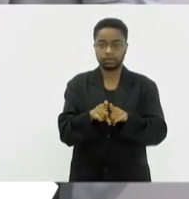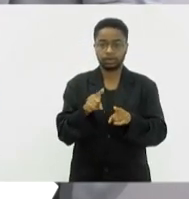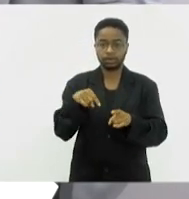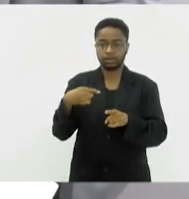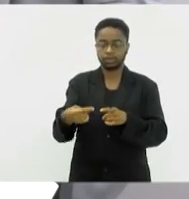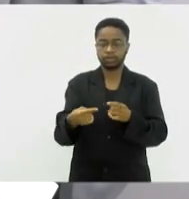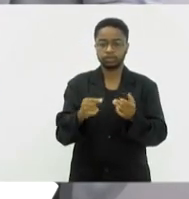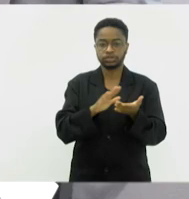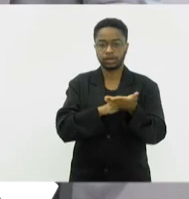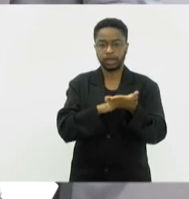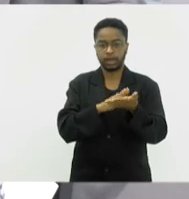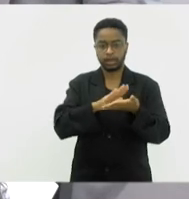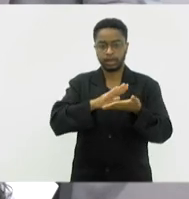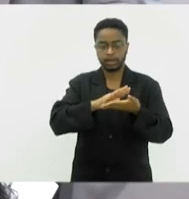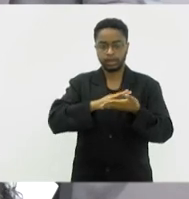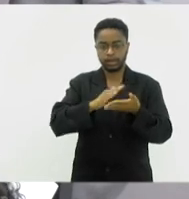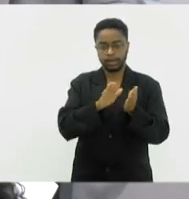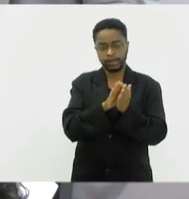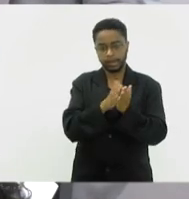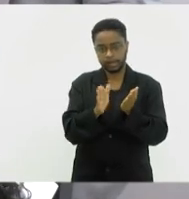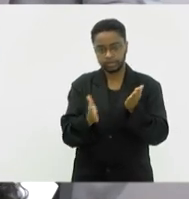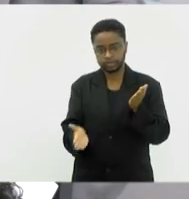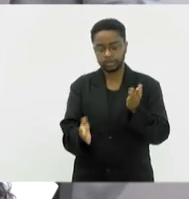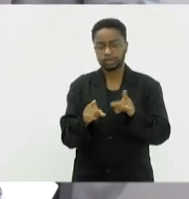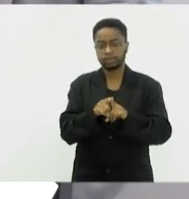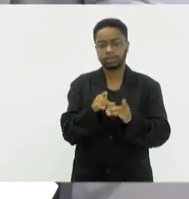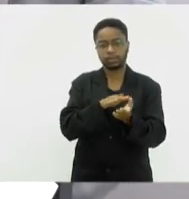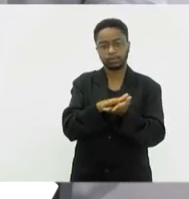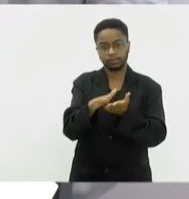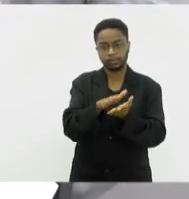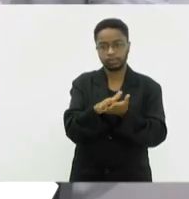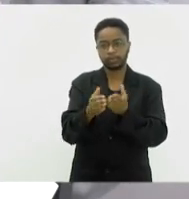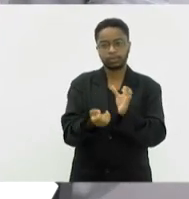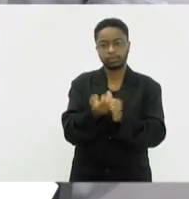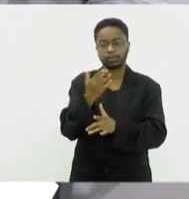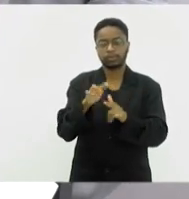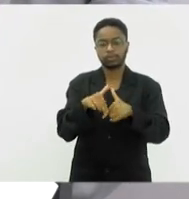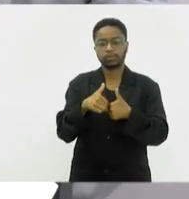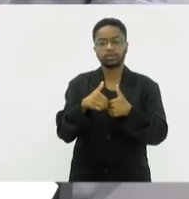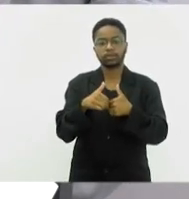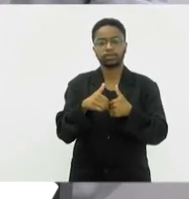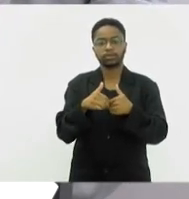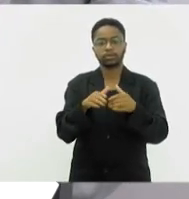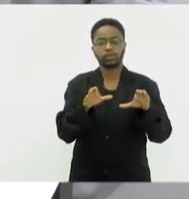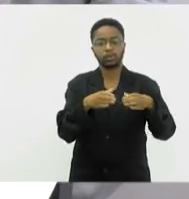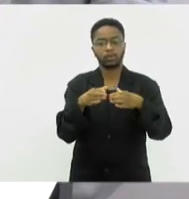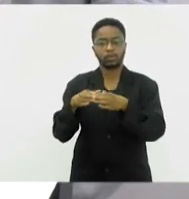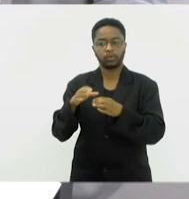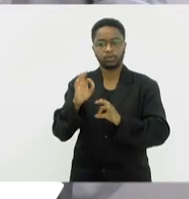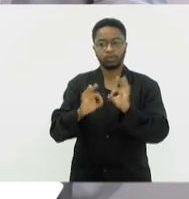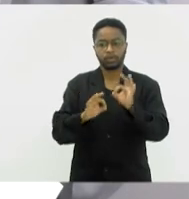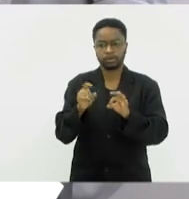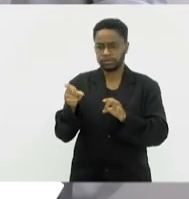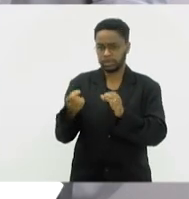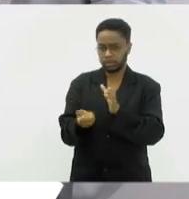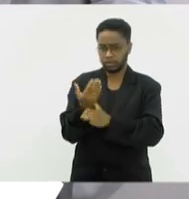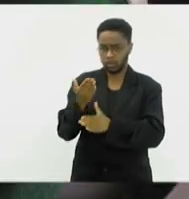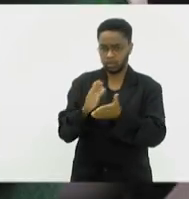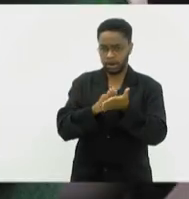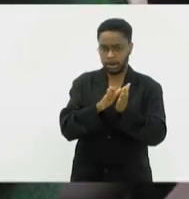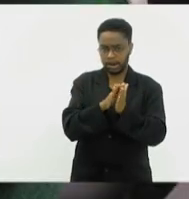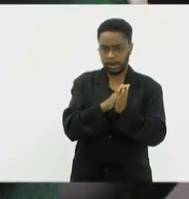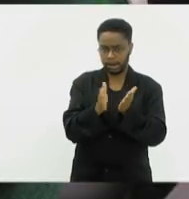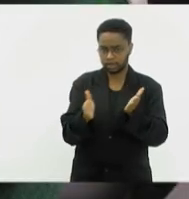e publicações produzido a partir dos ciclos formativos. O senhor participou de alguma construção de alguma cartilha ou